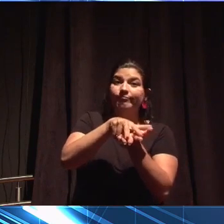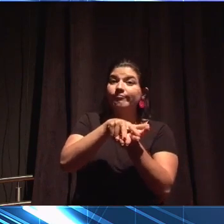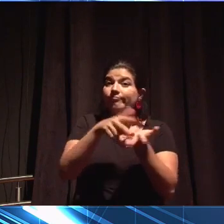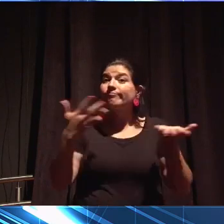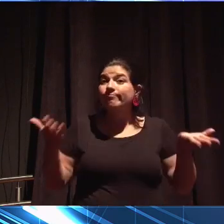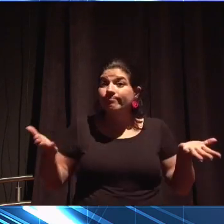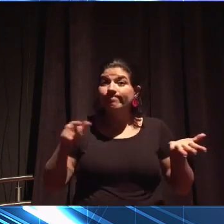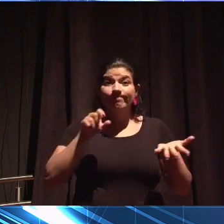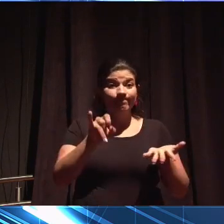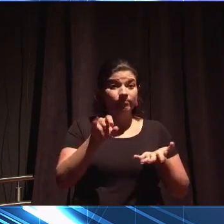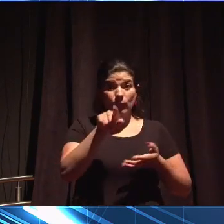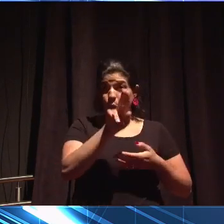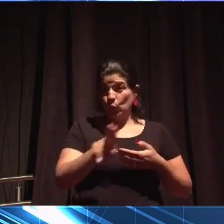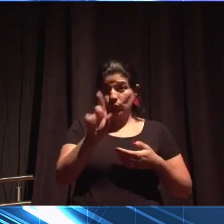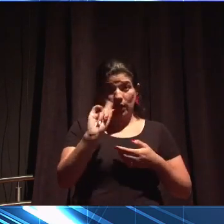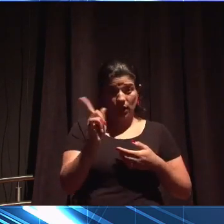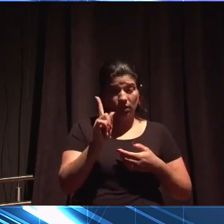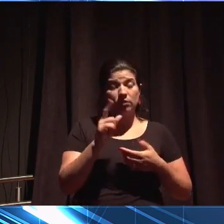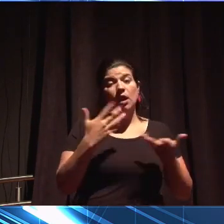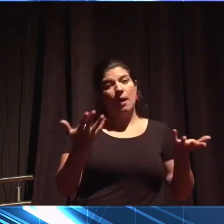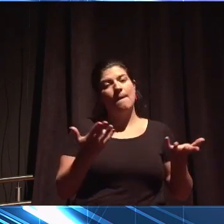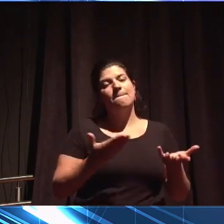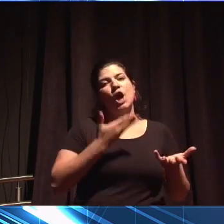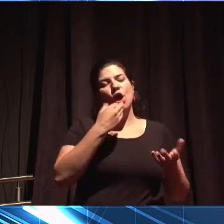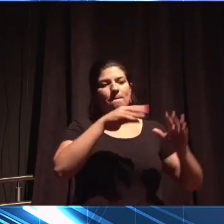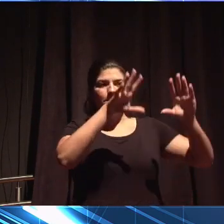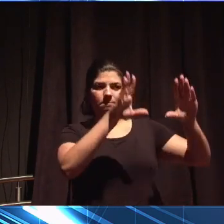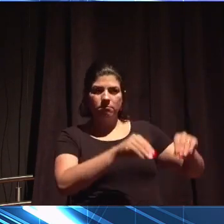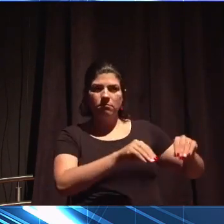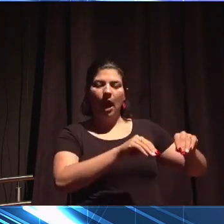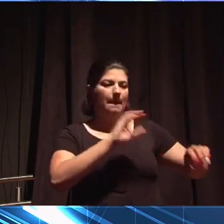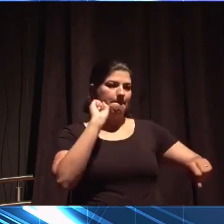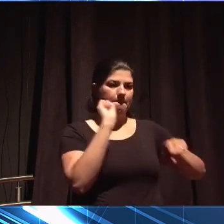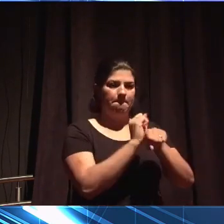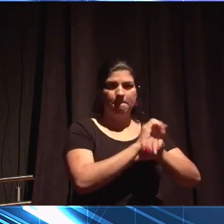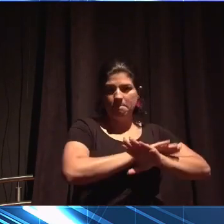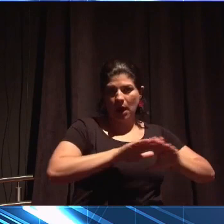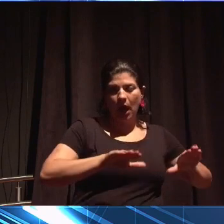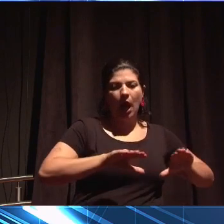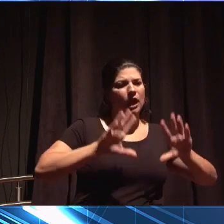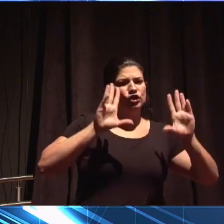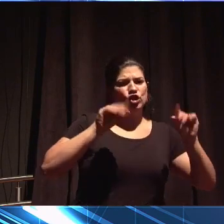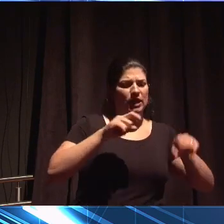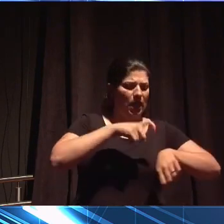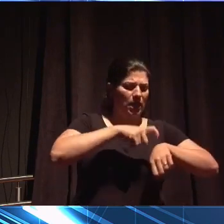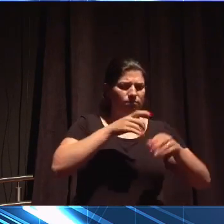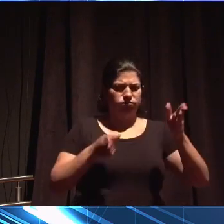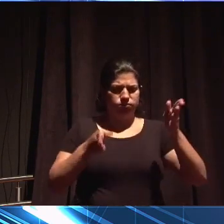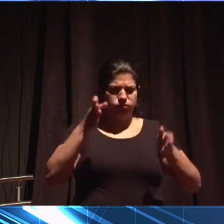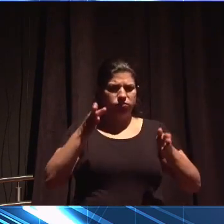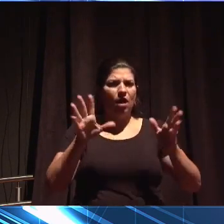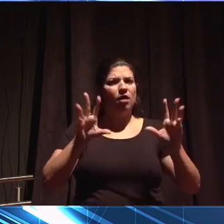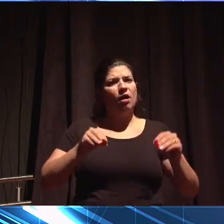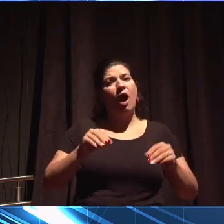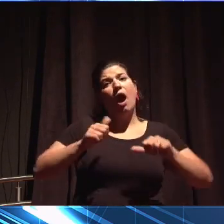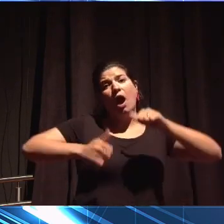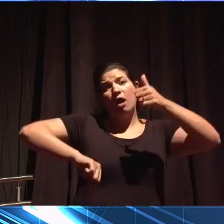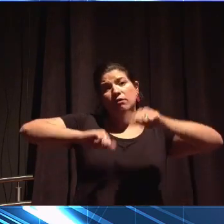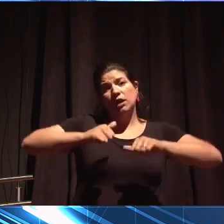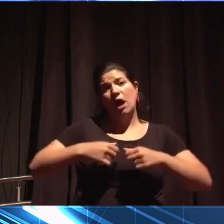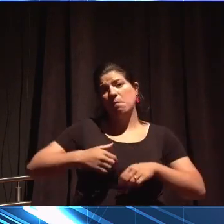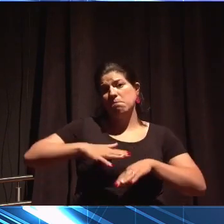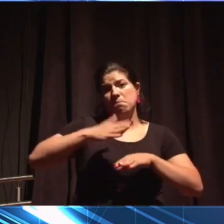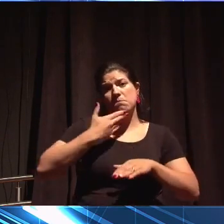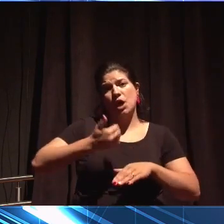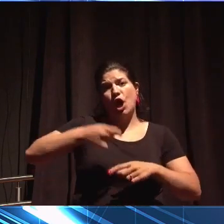se você não está usando, ou você mata o recurso, ou você, sei lá, desliga por aquele período, avalie o que faz mais